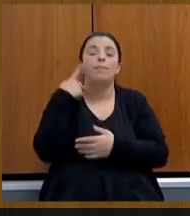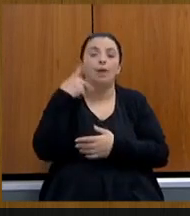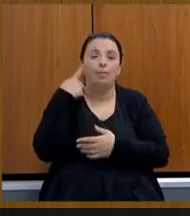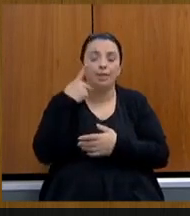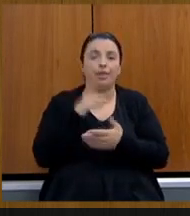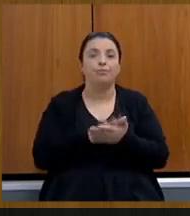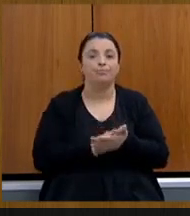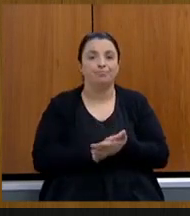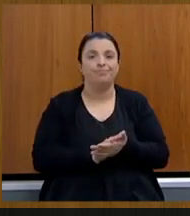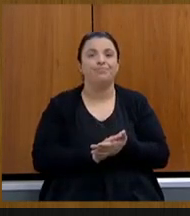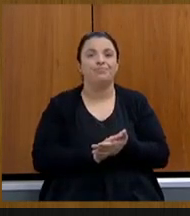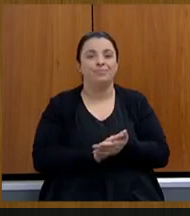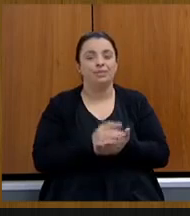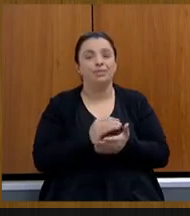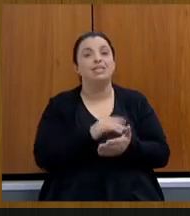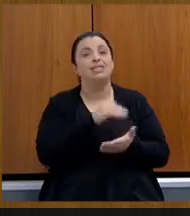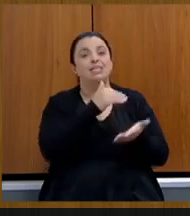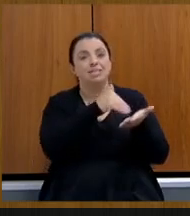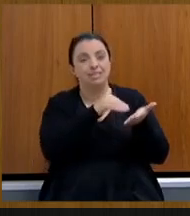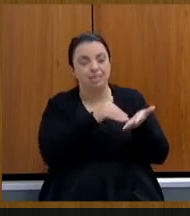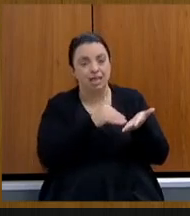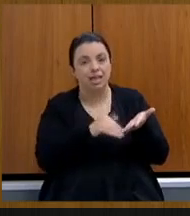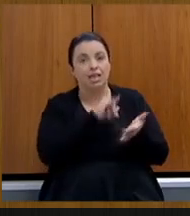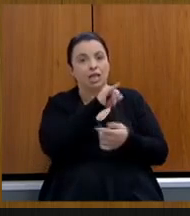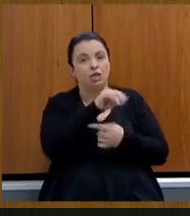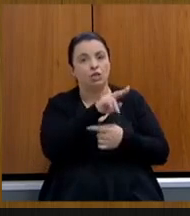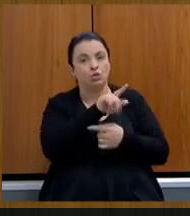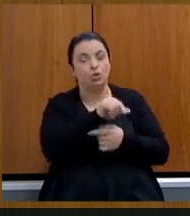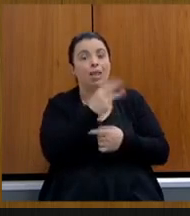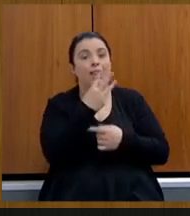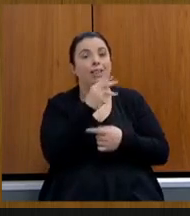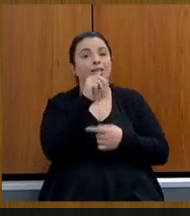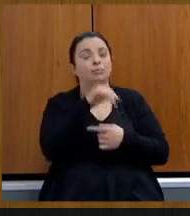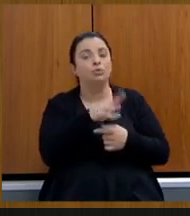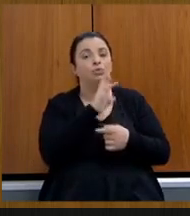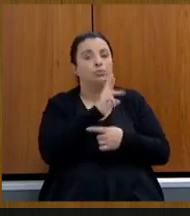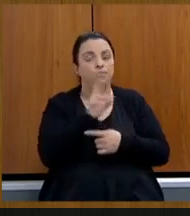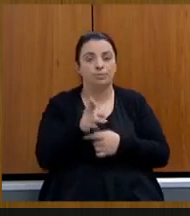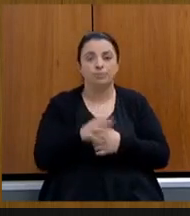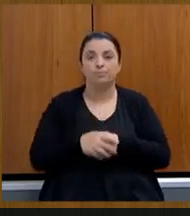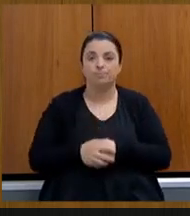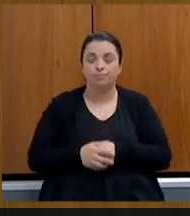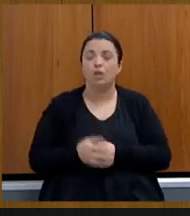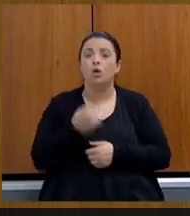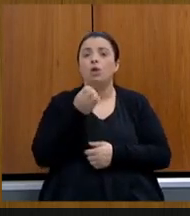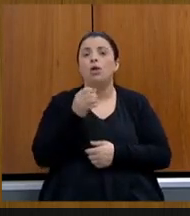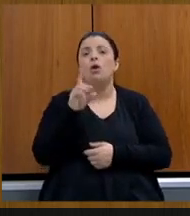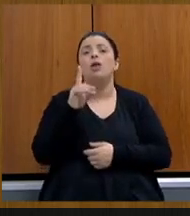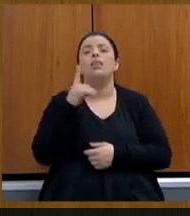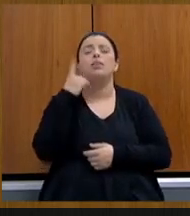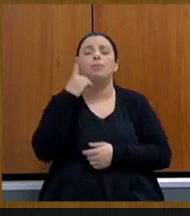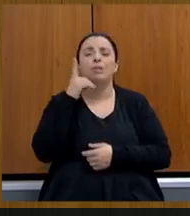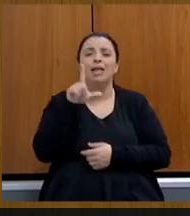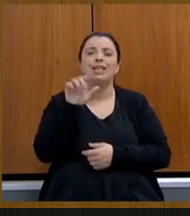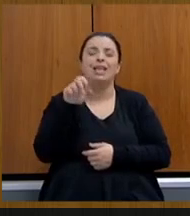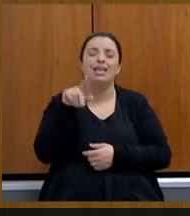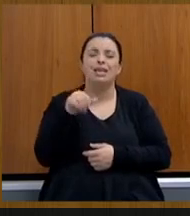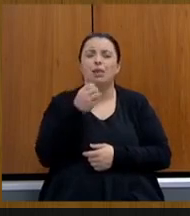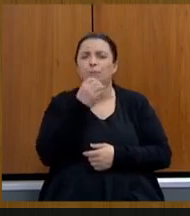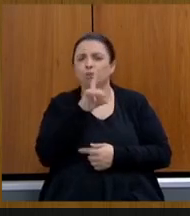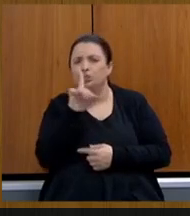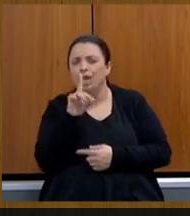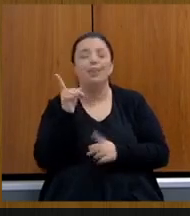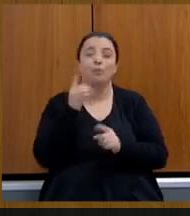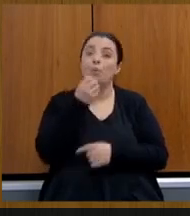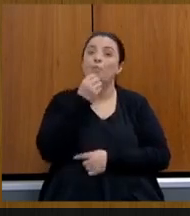Júlia é três minutos para suas considerações Deputado A Leninha Bom dia ainda Boa tarde já